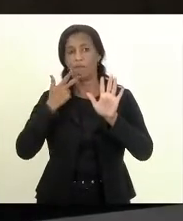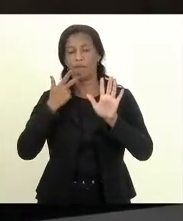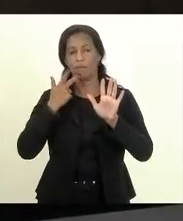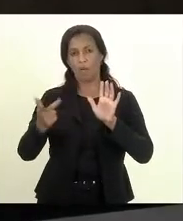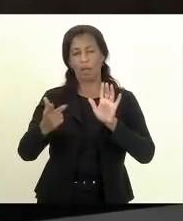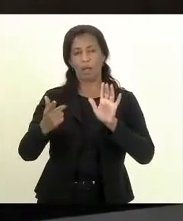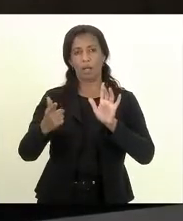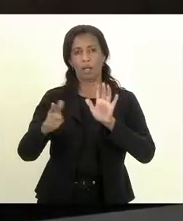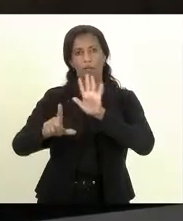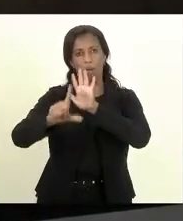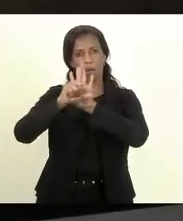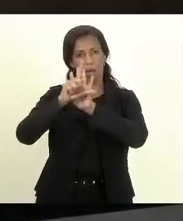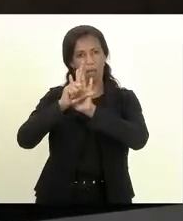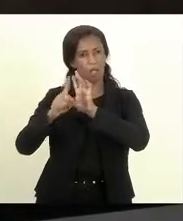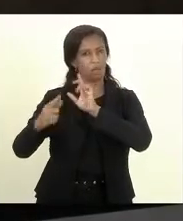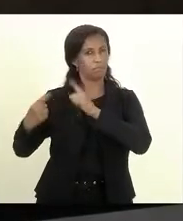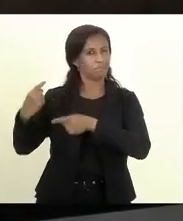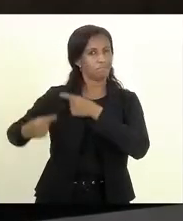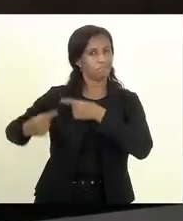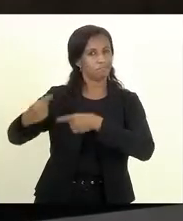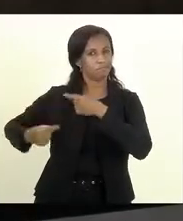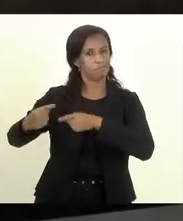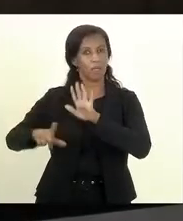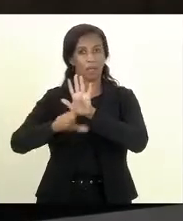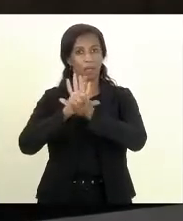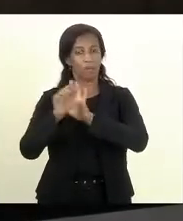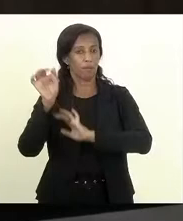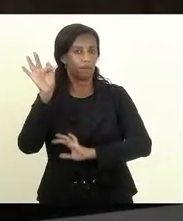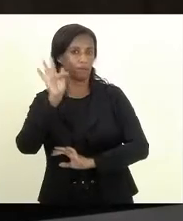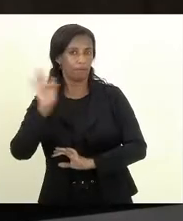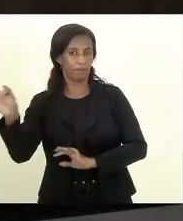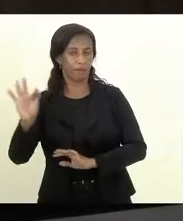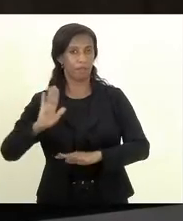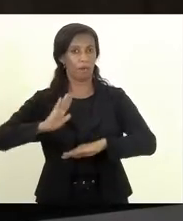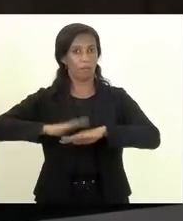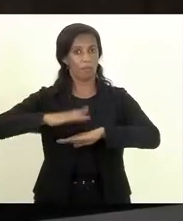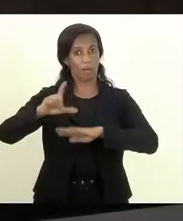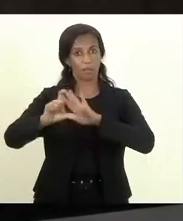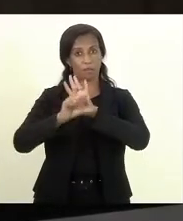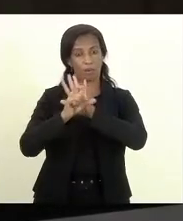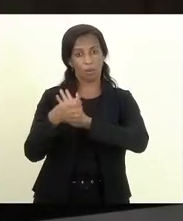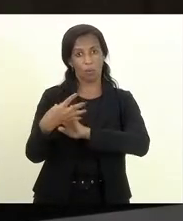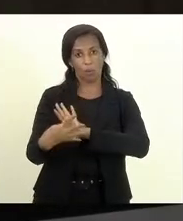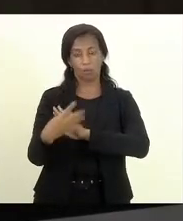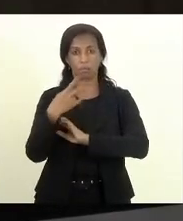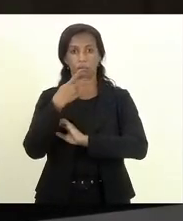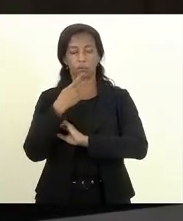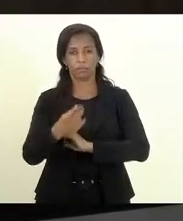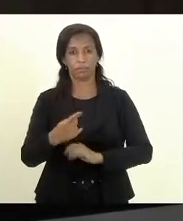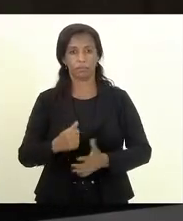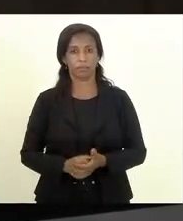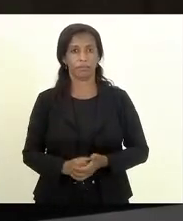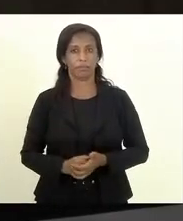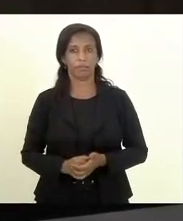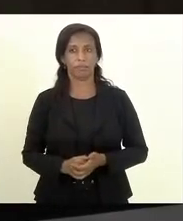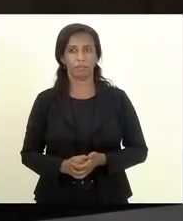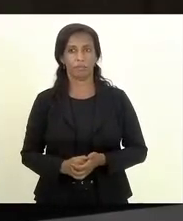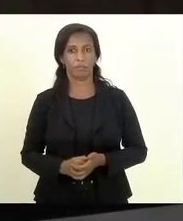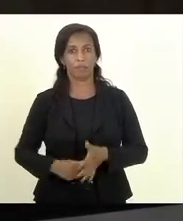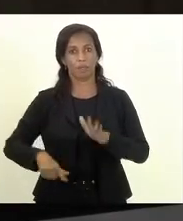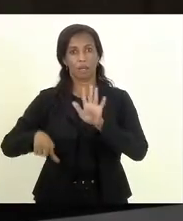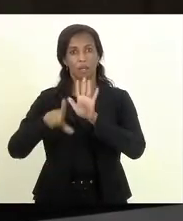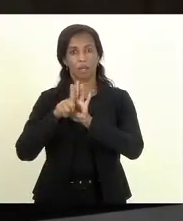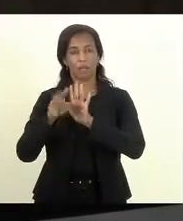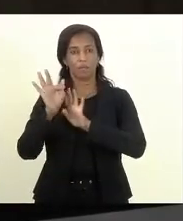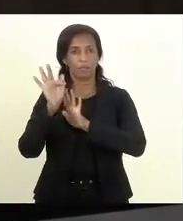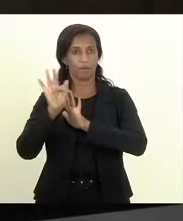de lei estadual e de lei federal. Mas o parágrafo 4 fala da superveniência da lei federal